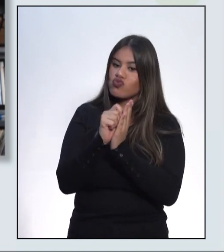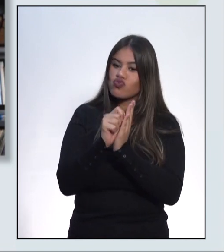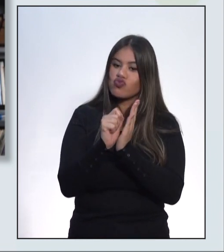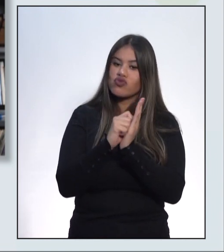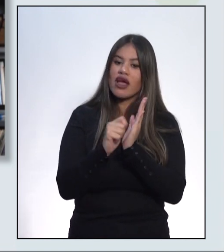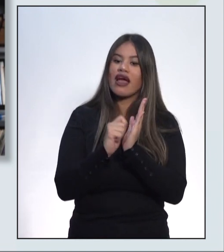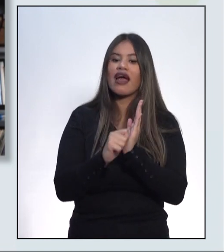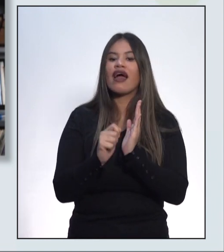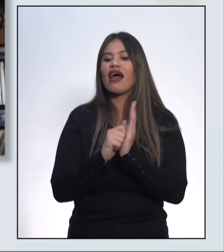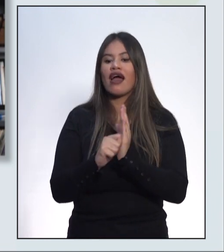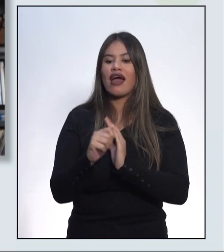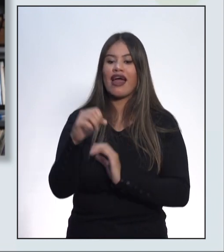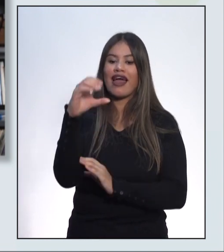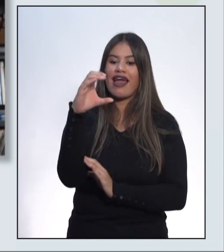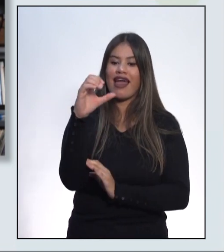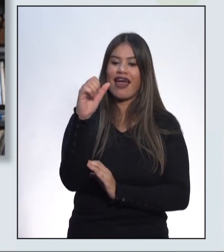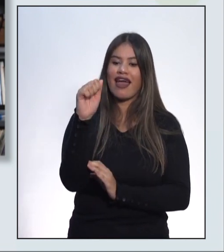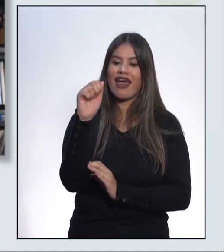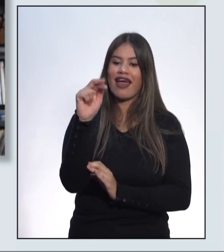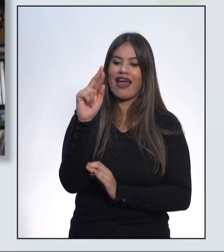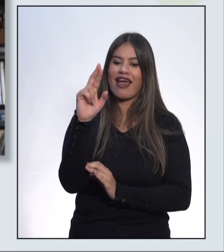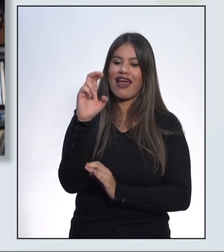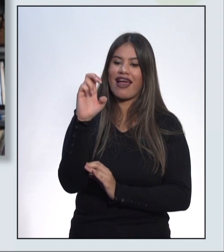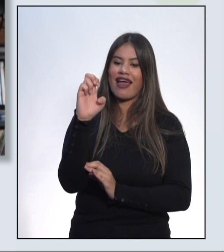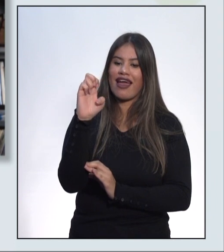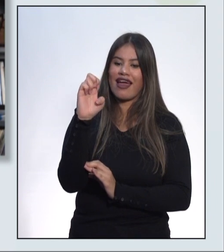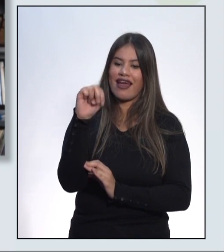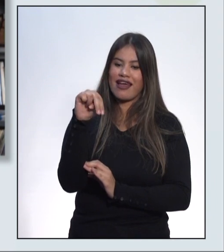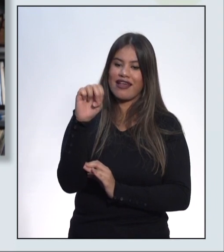bonito em francês, Carnet de Voyage. Ai, que lindo!